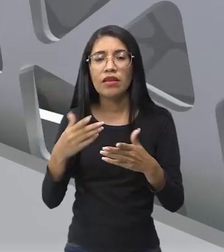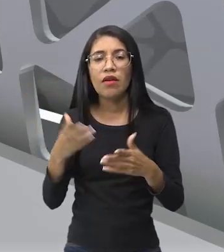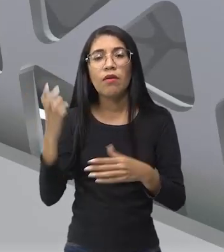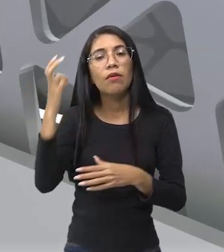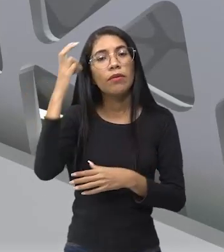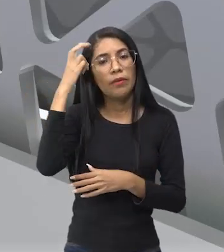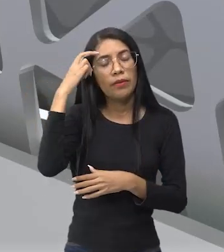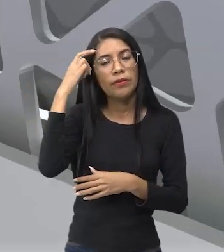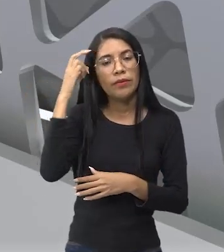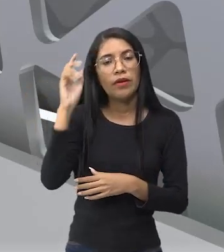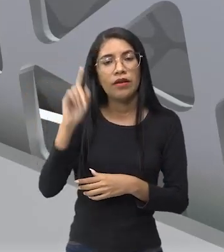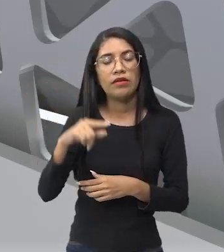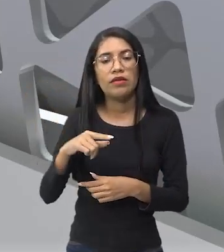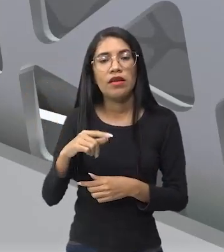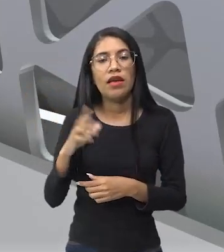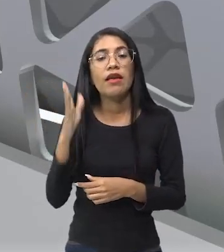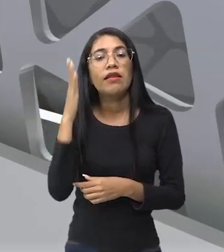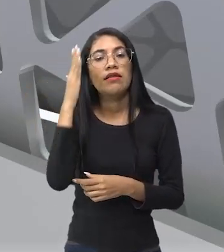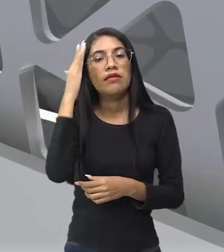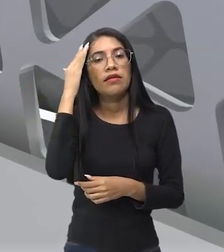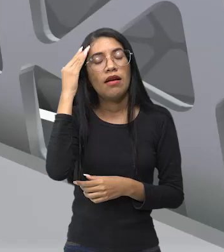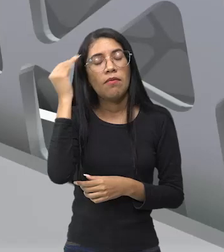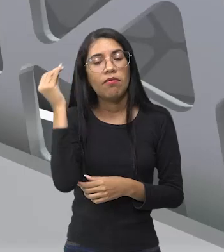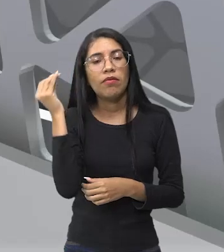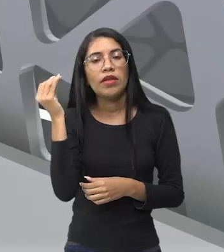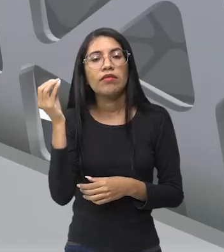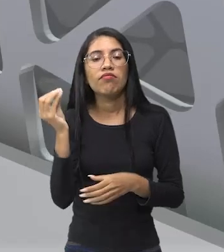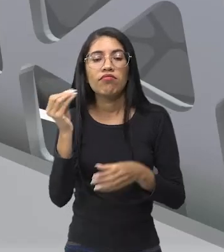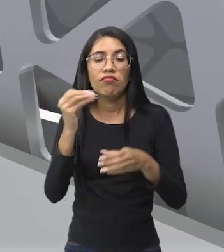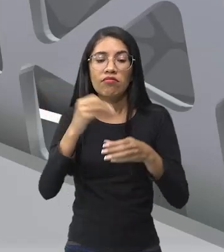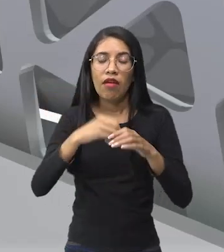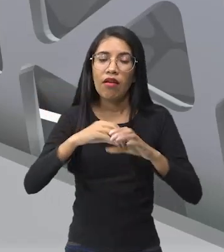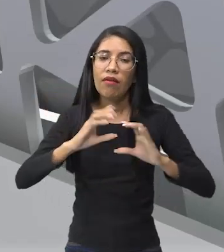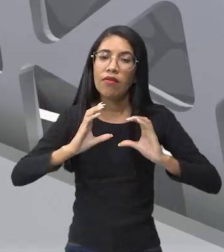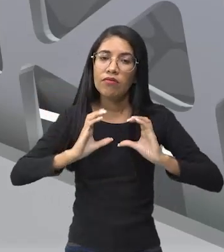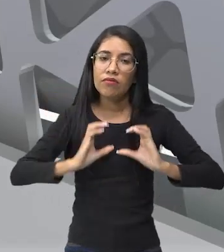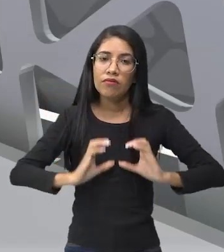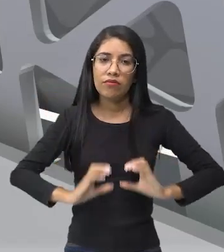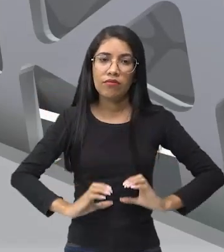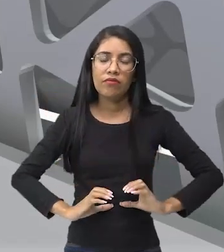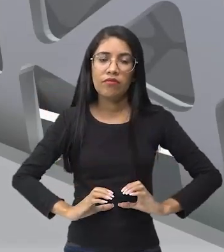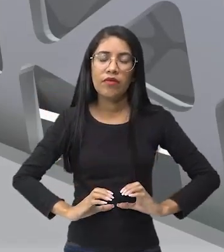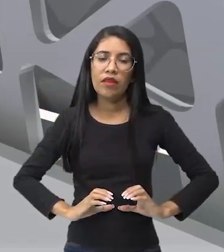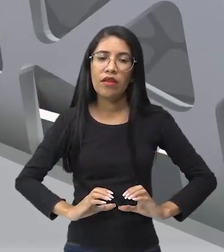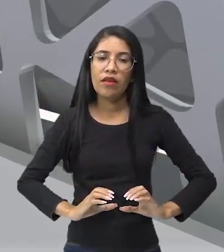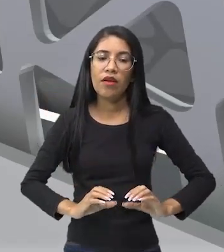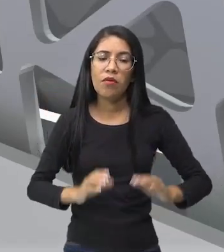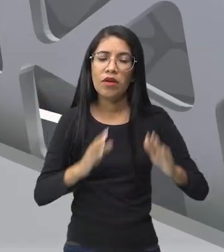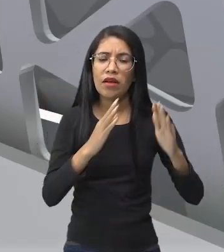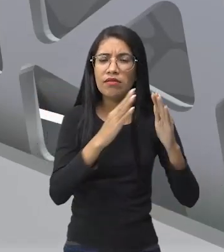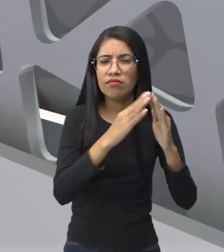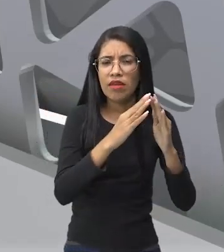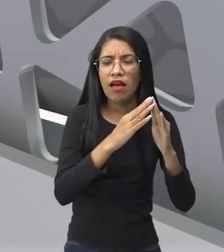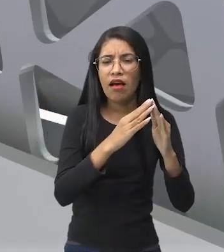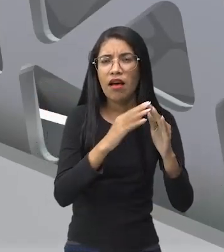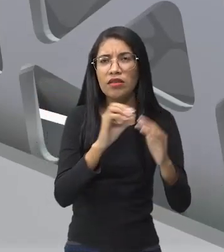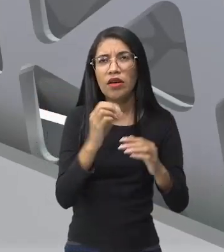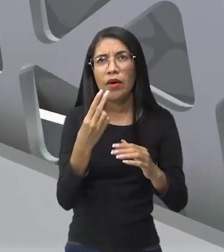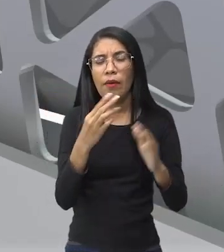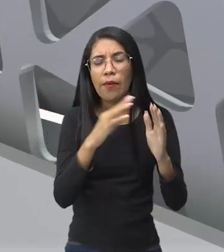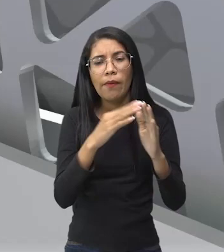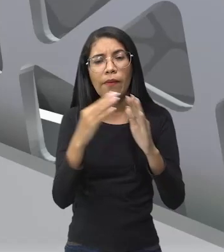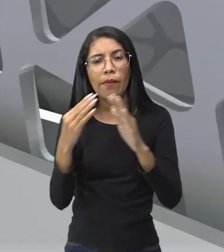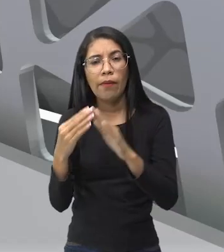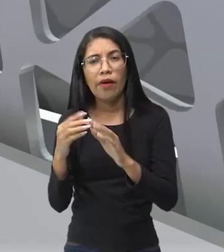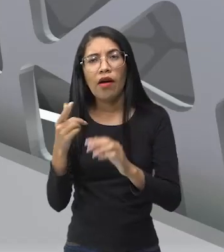cultura é isso. É você saber que dentro dos seus costumes, como eu coloquei, na sua casa, a casa do vizinho e